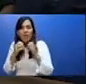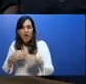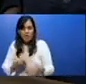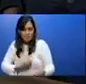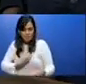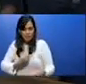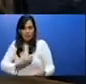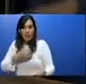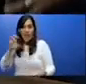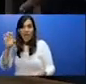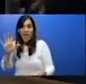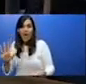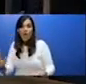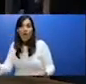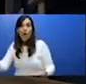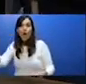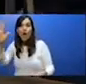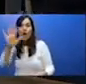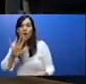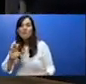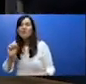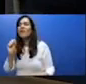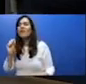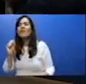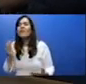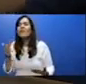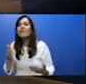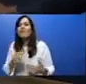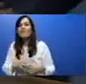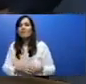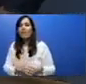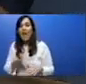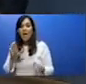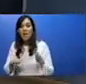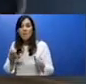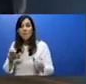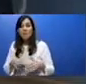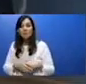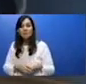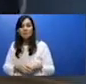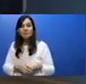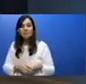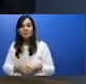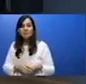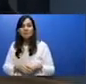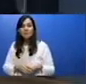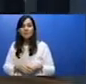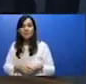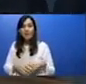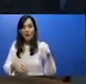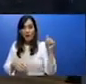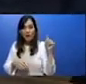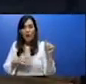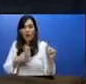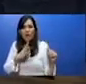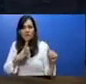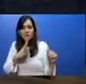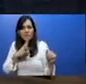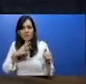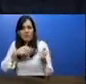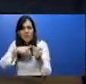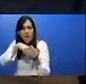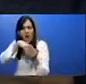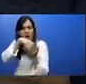época em que? O que acontecia? Como que era aquela época? O conhecimento da arte era